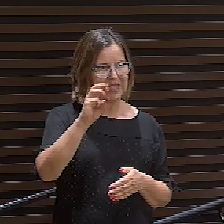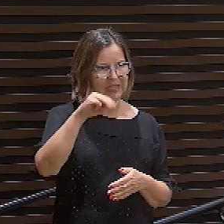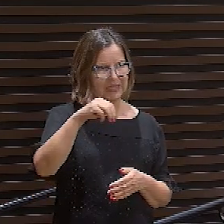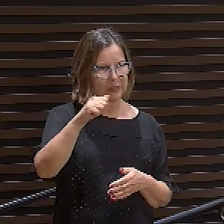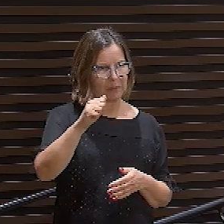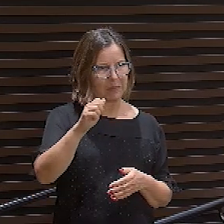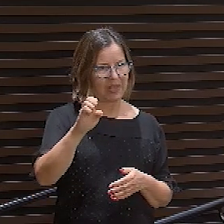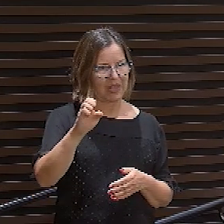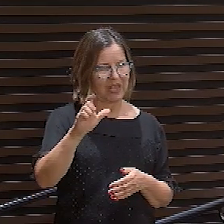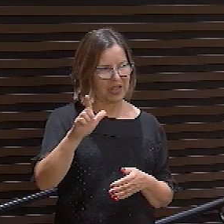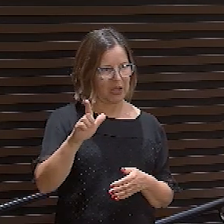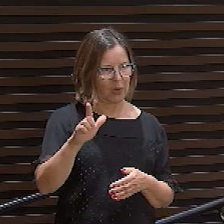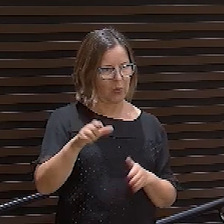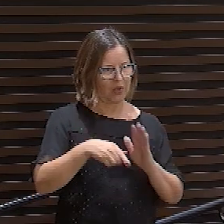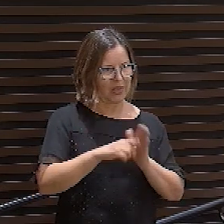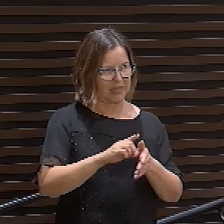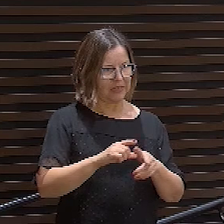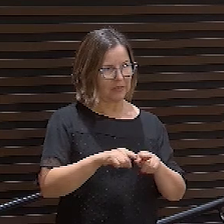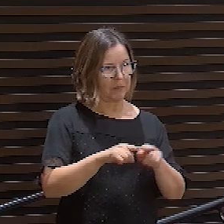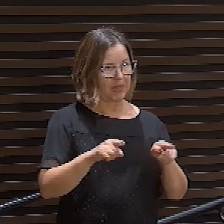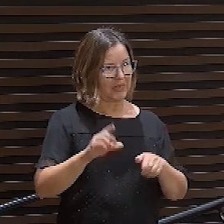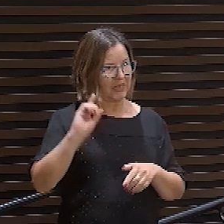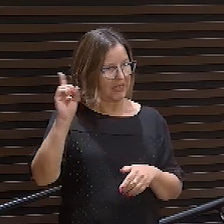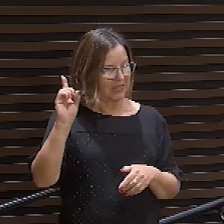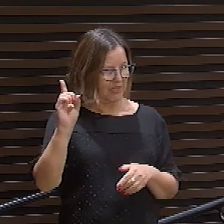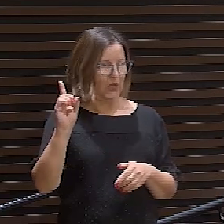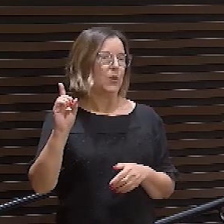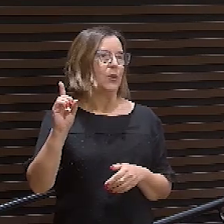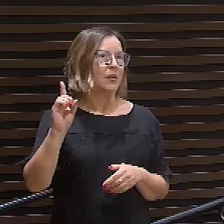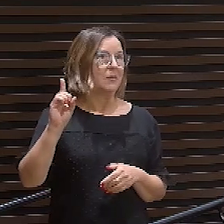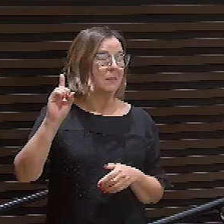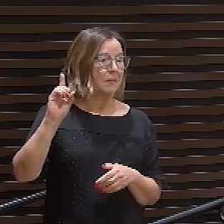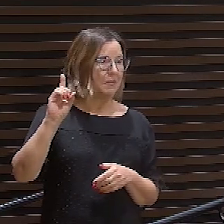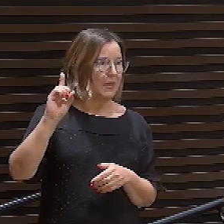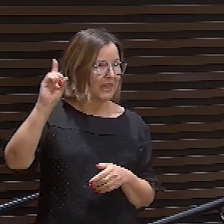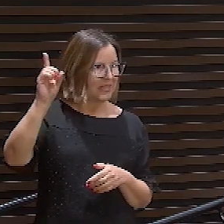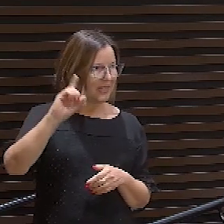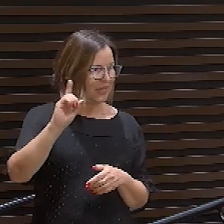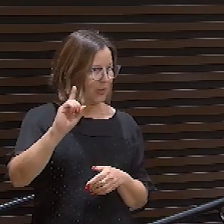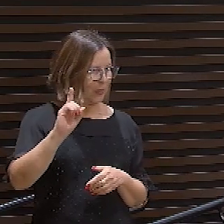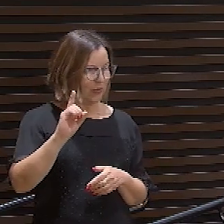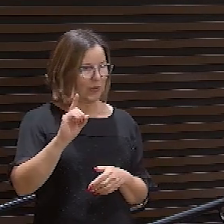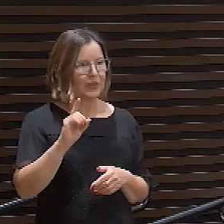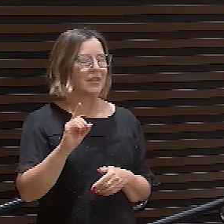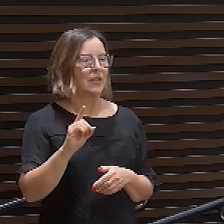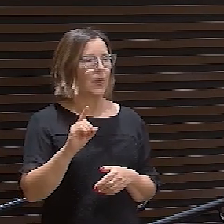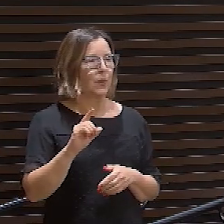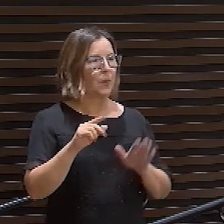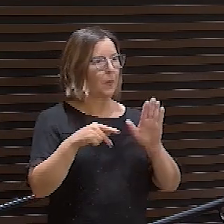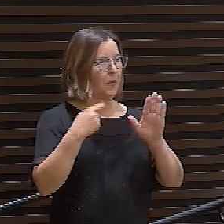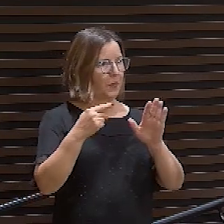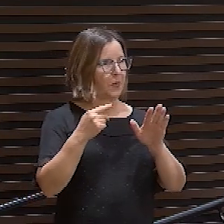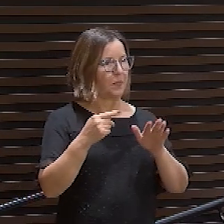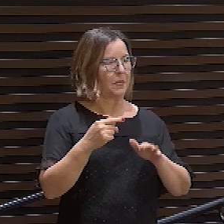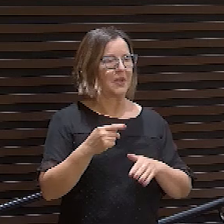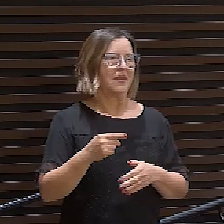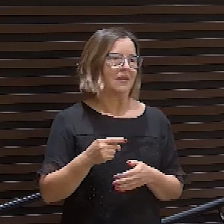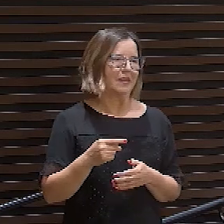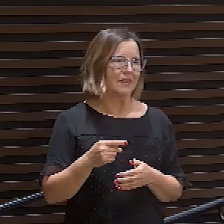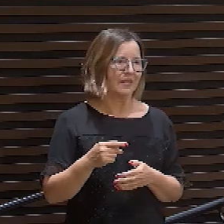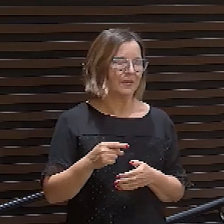na contabilidade de Deus. Os escravos não fazem parte da agenda de